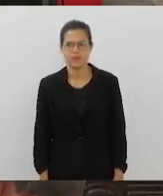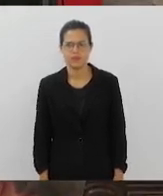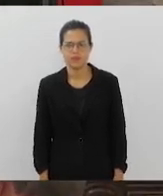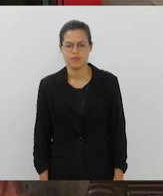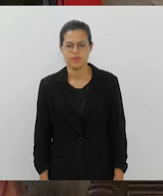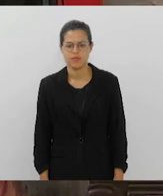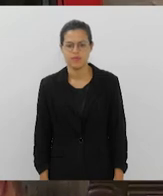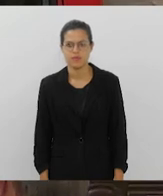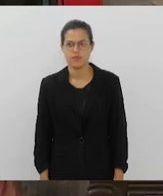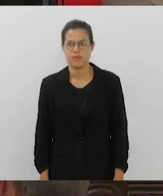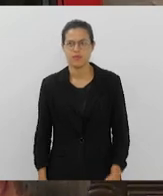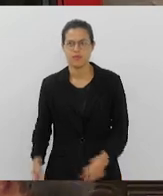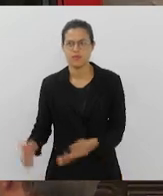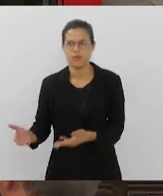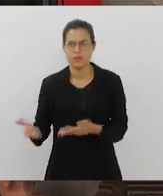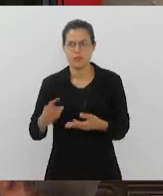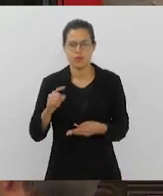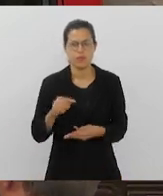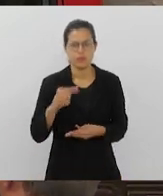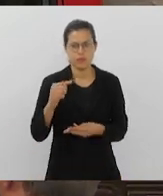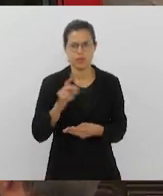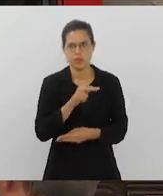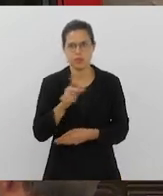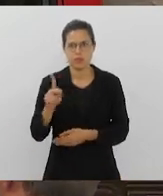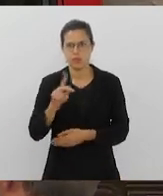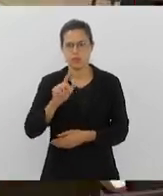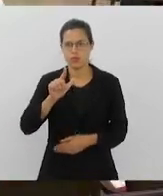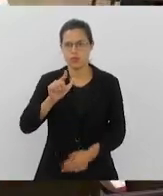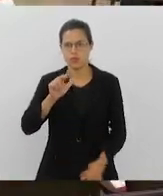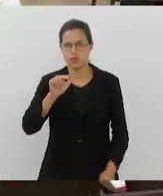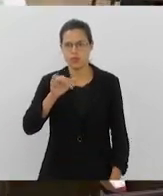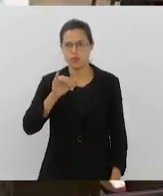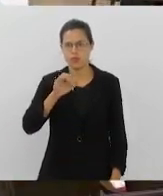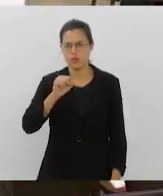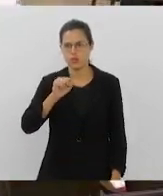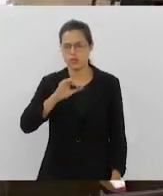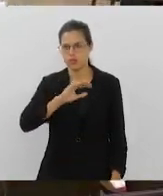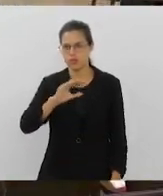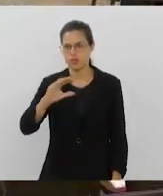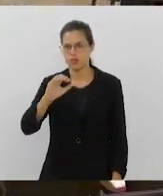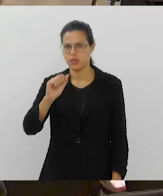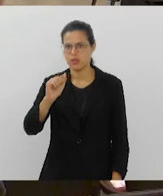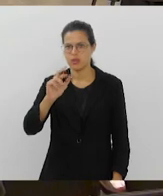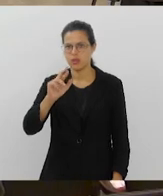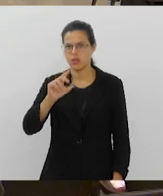Convido o próximo agraciado, o grão-mestre Luiz Carlos Guedes.